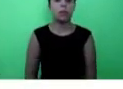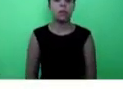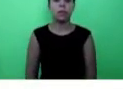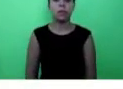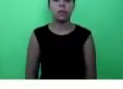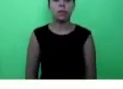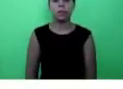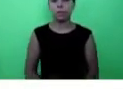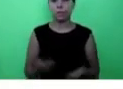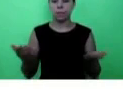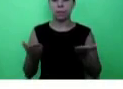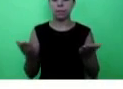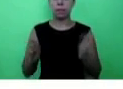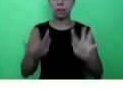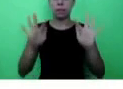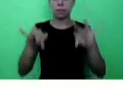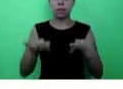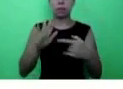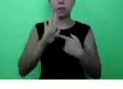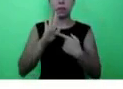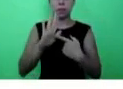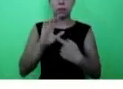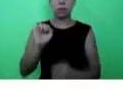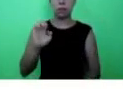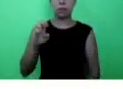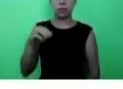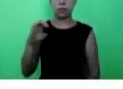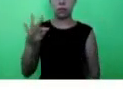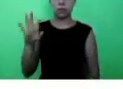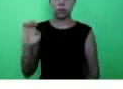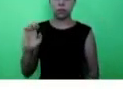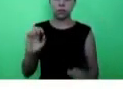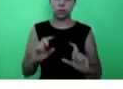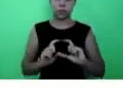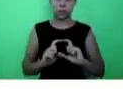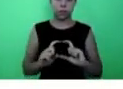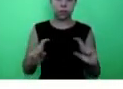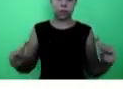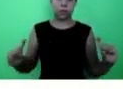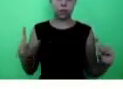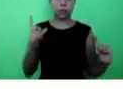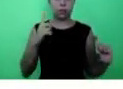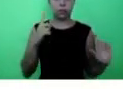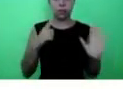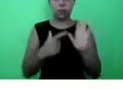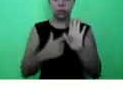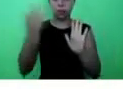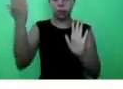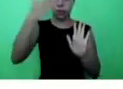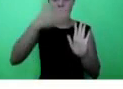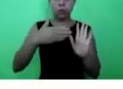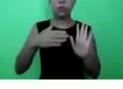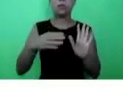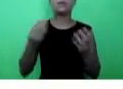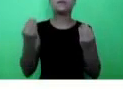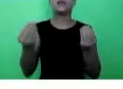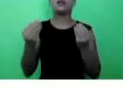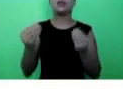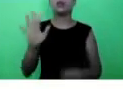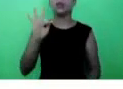Aqui no final temos a semente que foi gerada, que é utilizada para fim de auditoria.